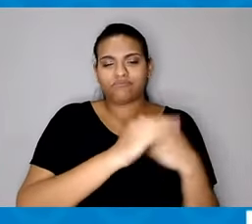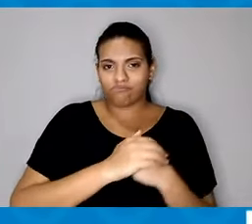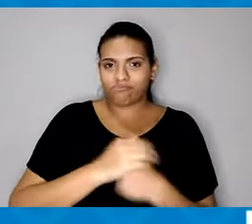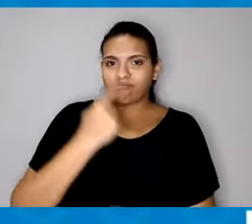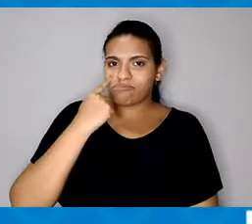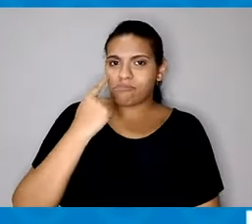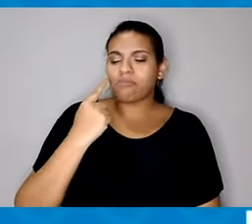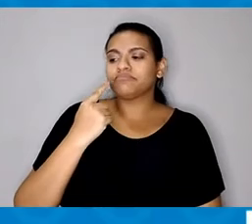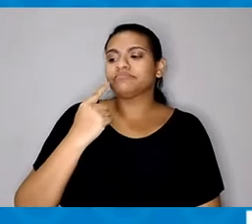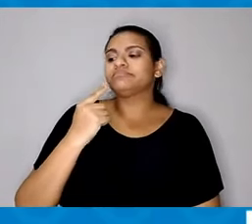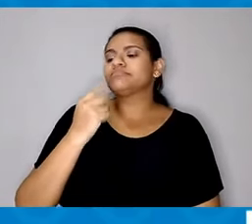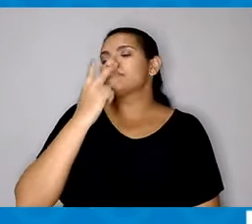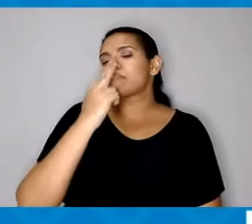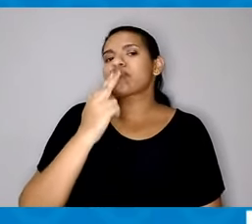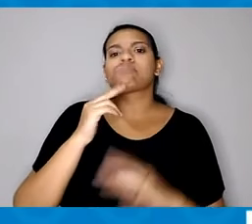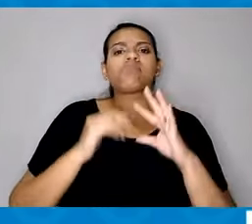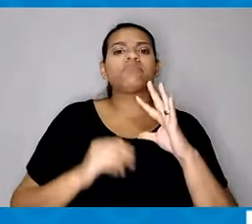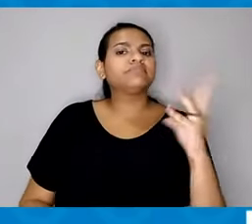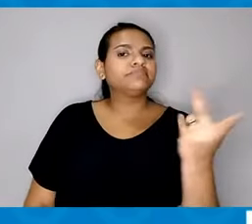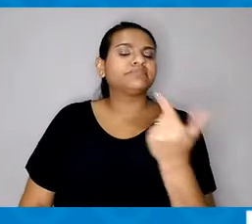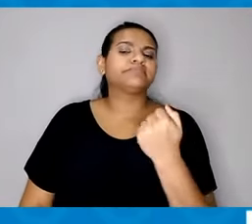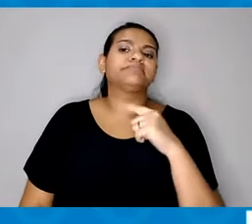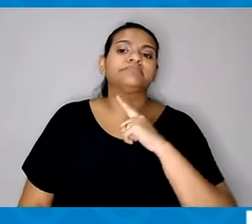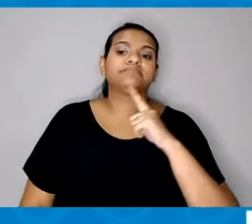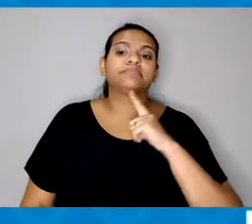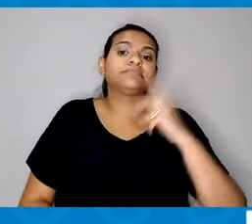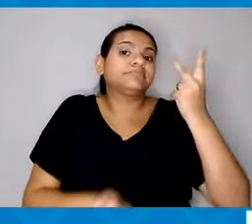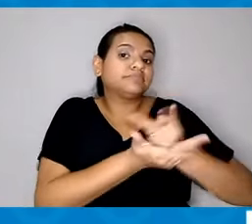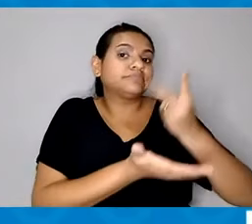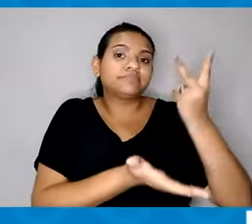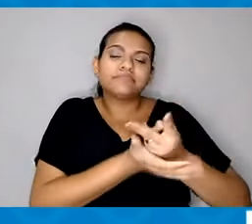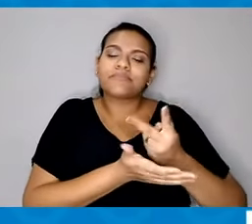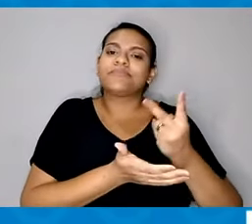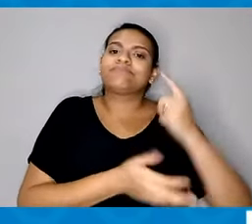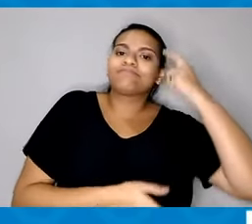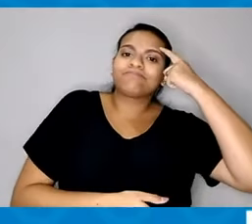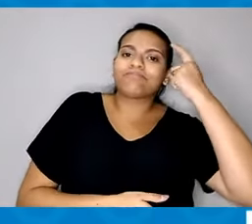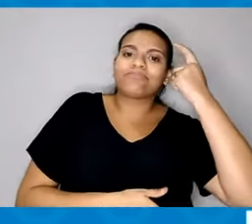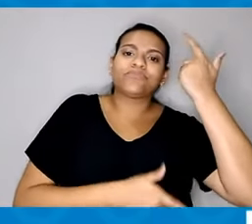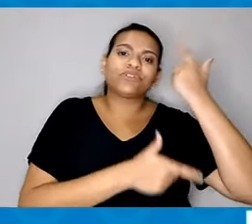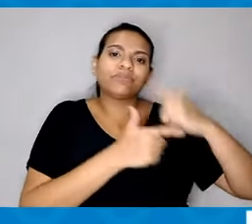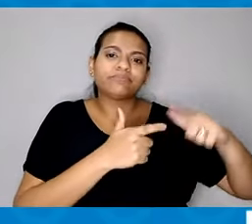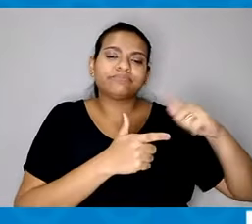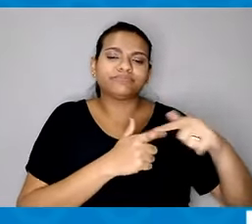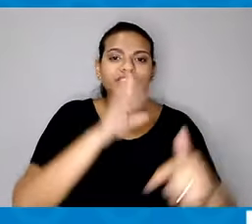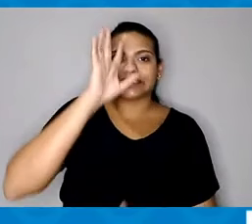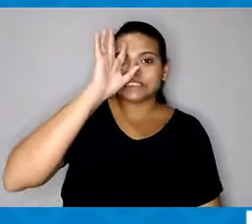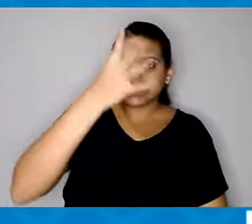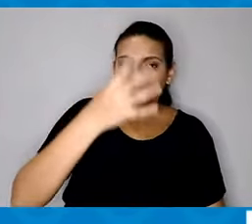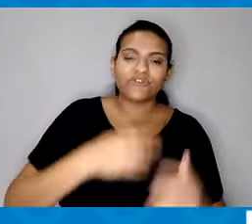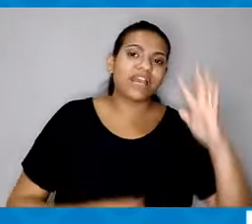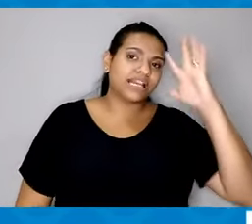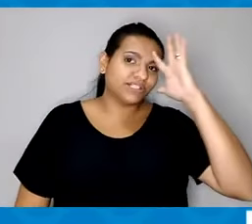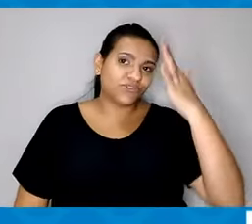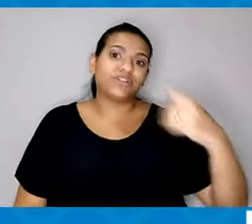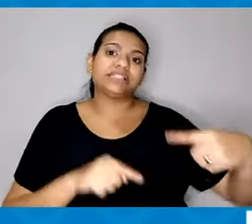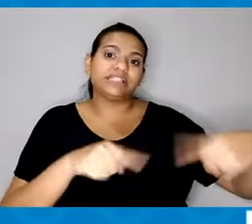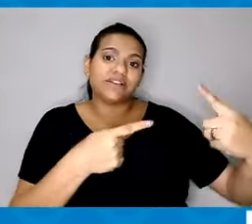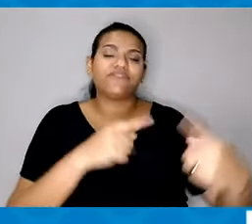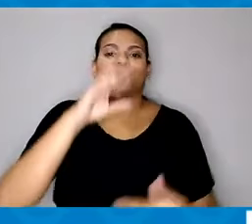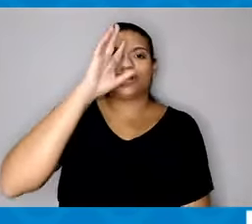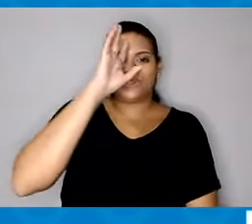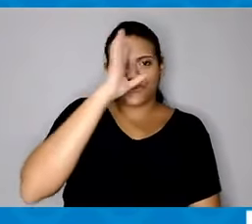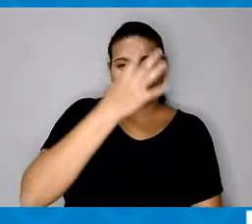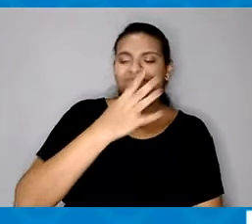onde está todo mundo envolvido o tempo inteiro em resolver desafios. Exatamente. É a escola como um espaço